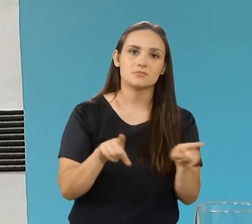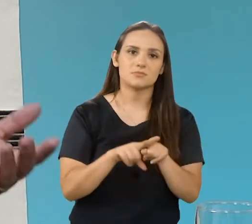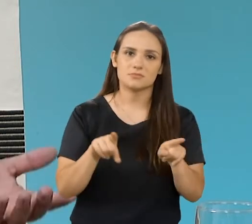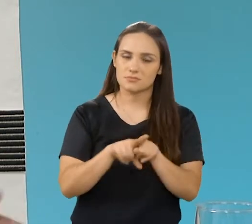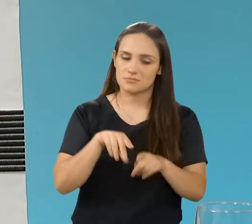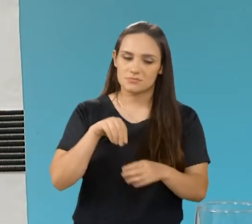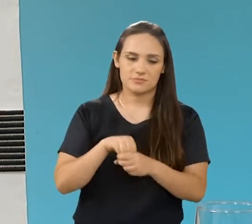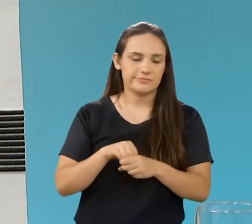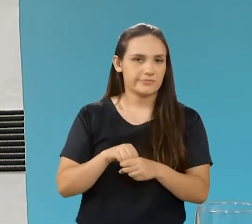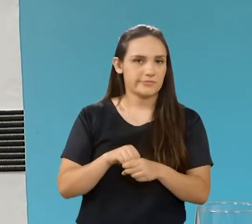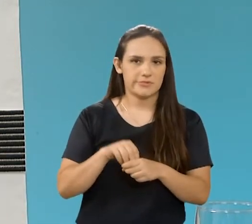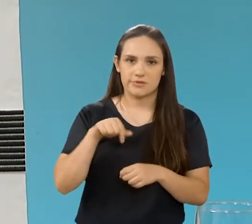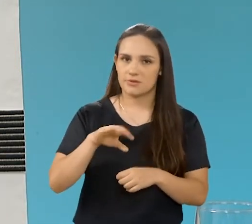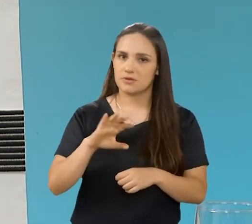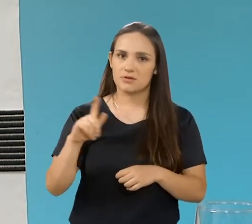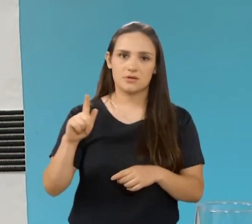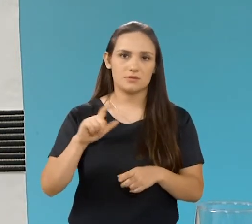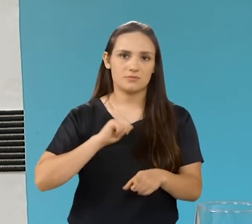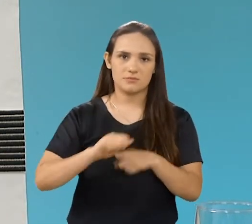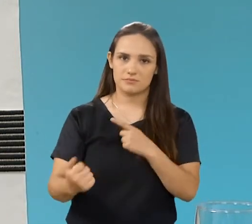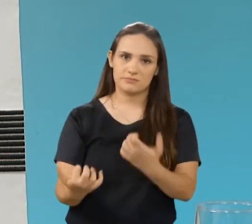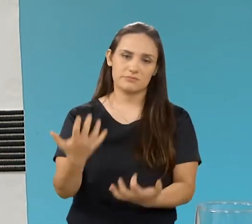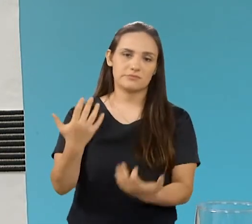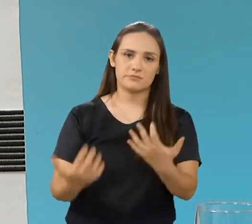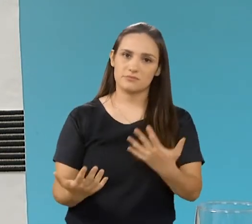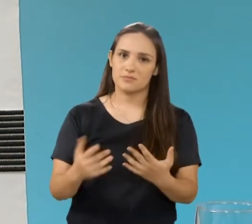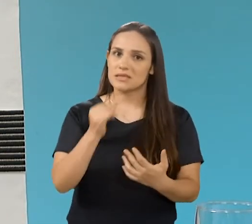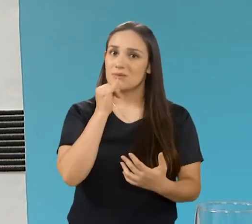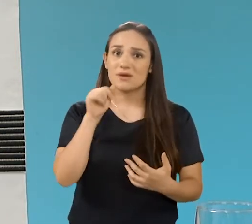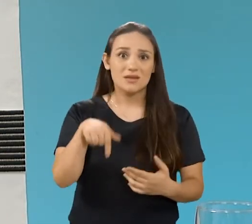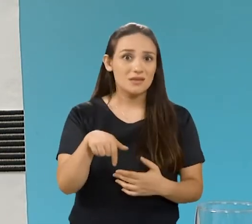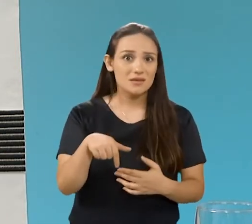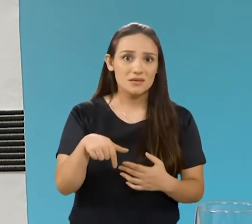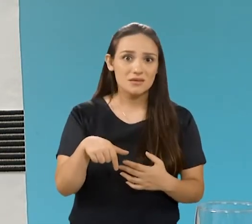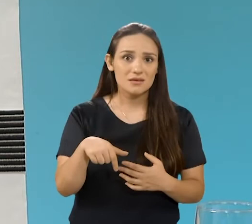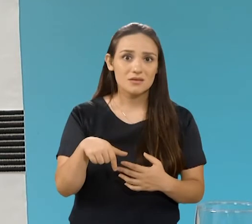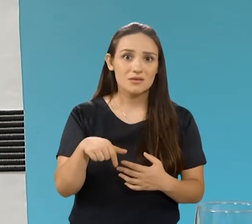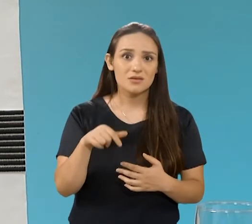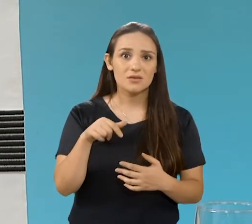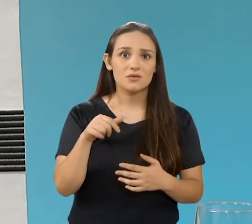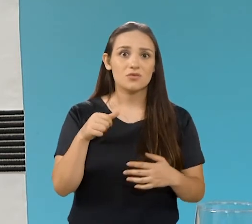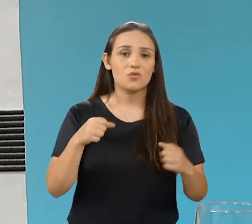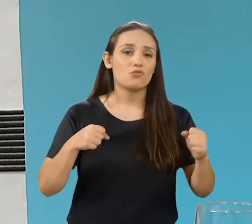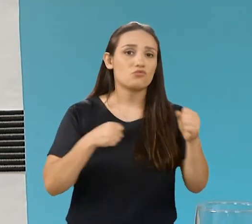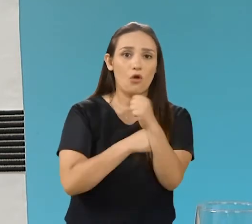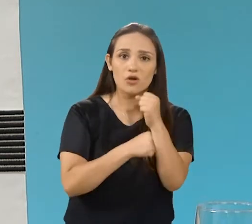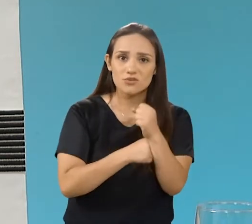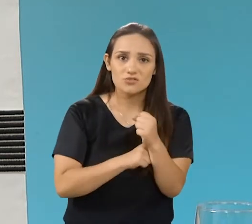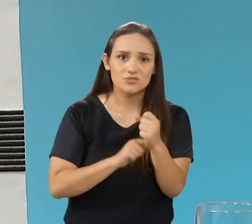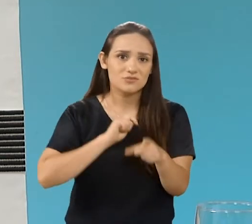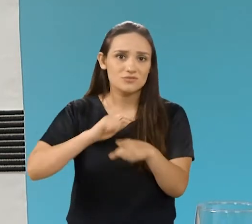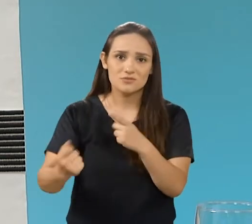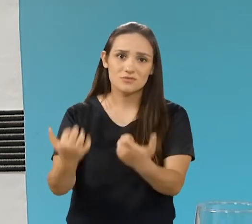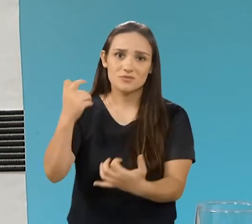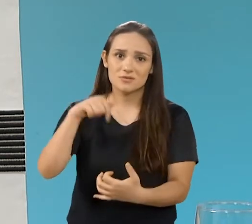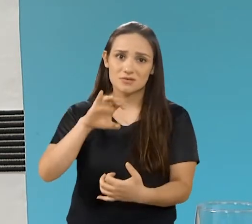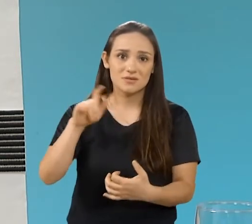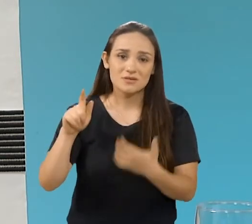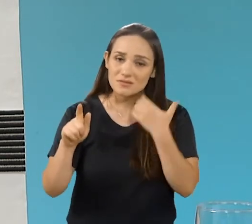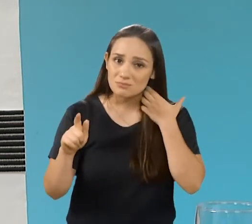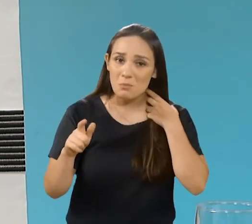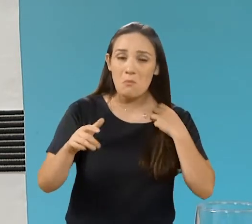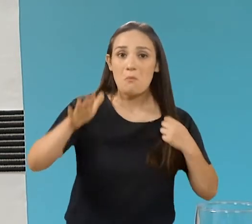de grandes dimensões, como foi aquele atacadista aqui. Então, o Corpo de Bombeiros tem sido por demais demandado